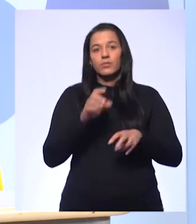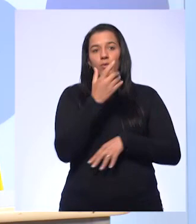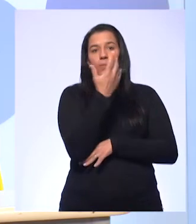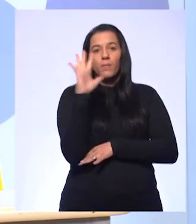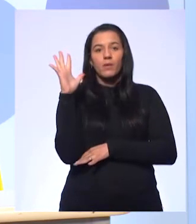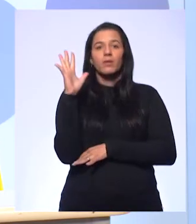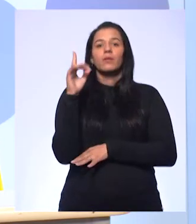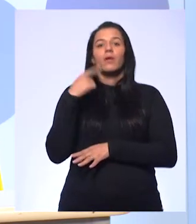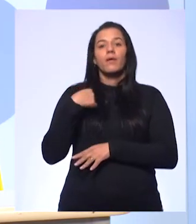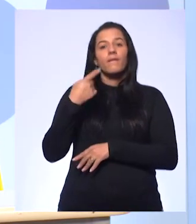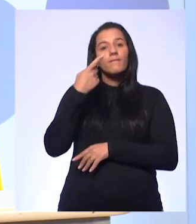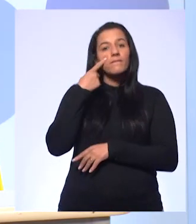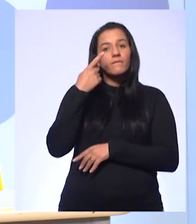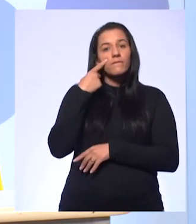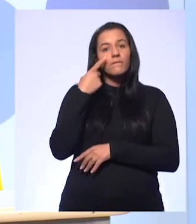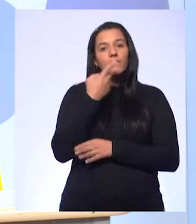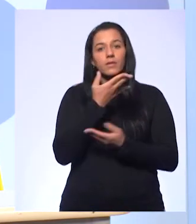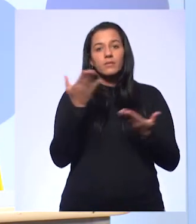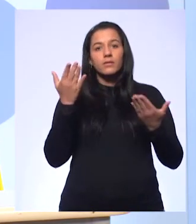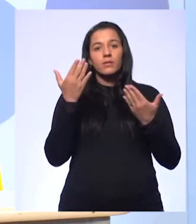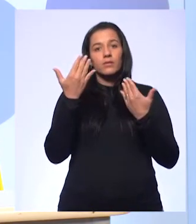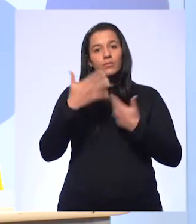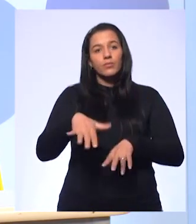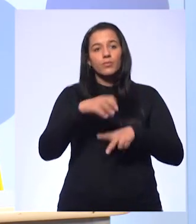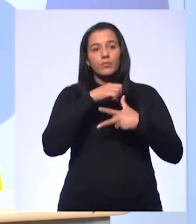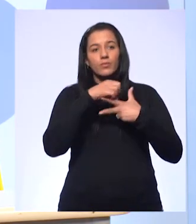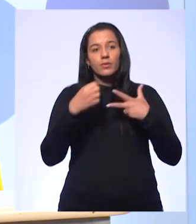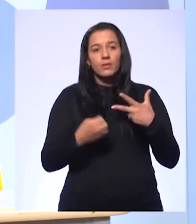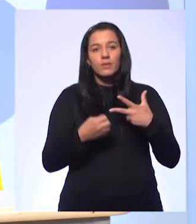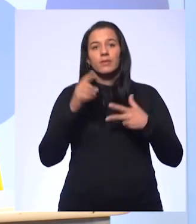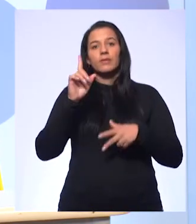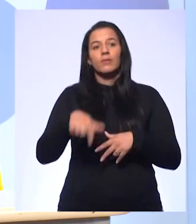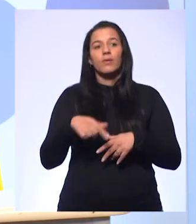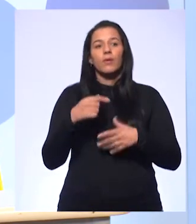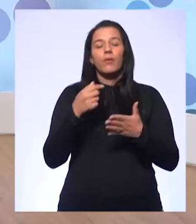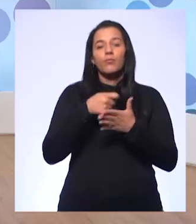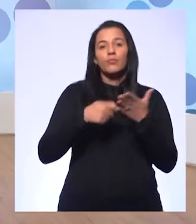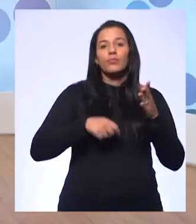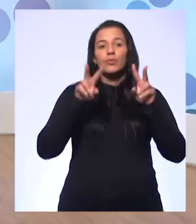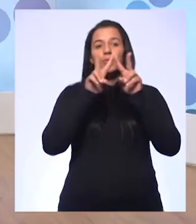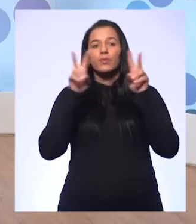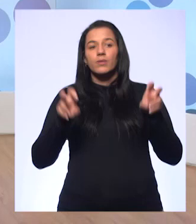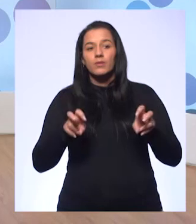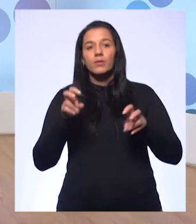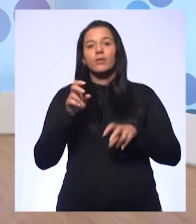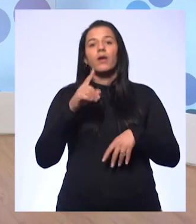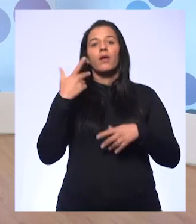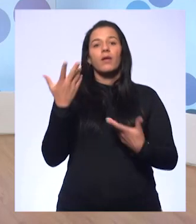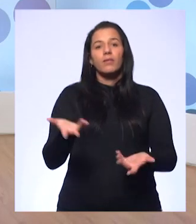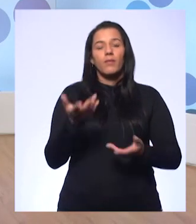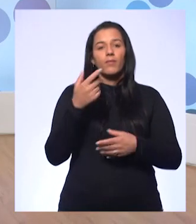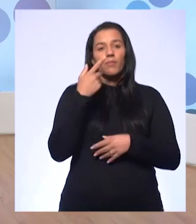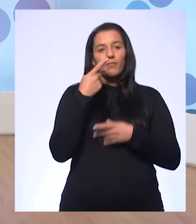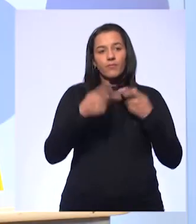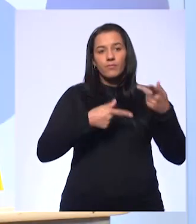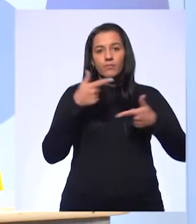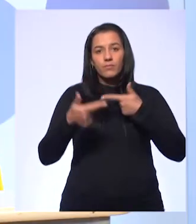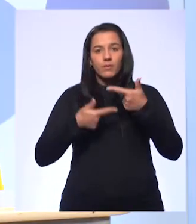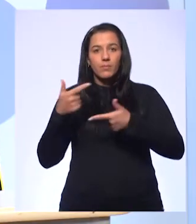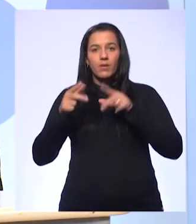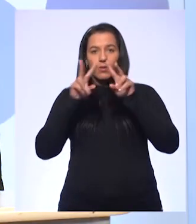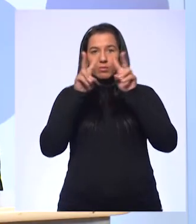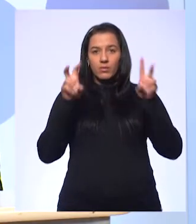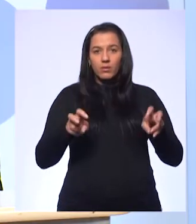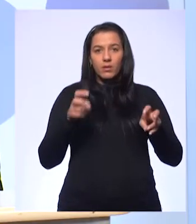ambiente com vistas à redação do Enem. Todo ano é um desafio, né, professor? Qual é o tema da redação do Enem? Então, vamos trabalhar esse